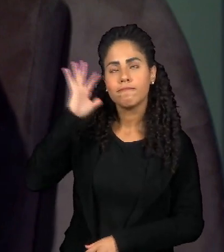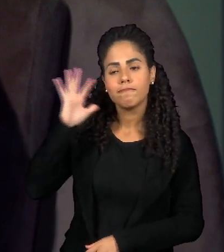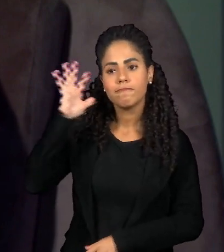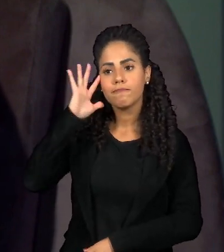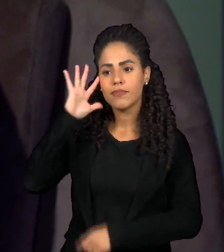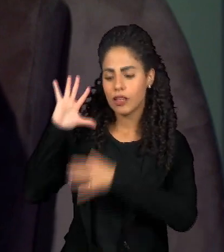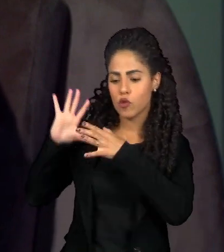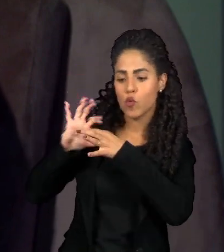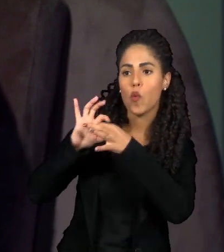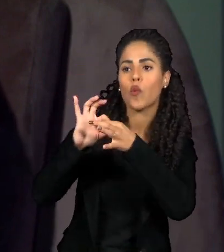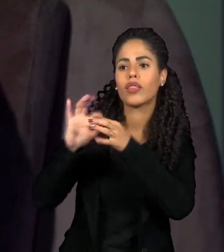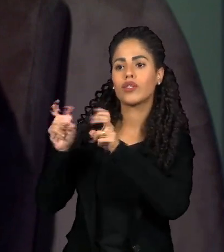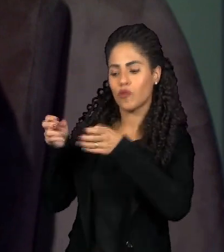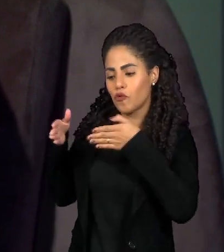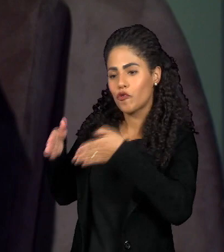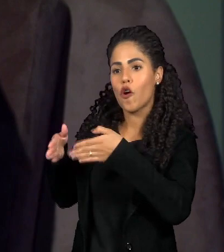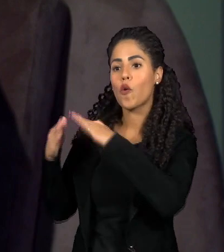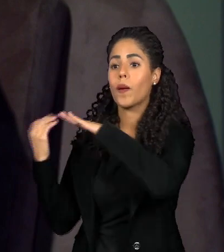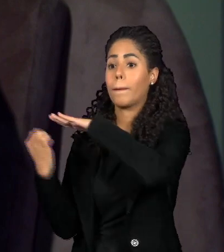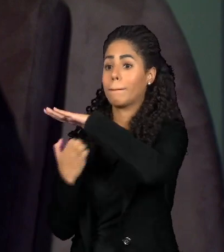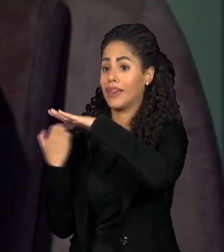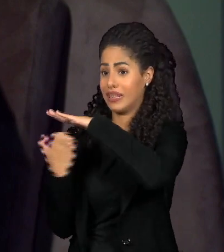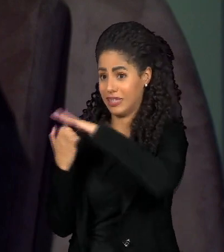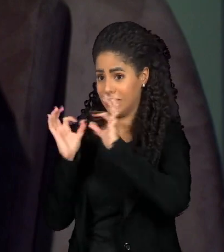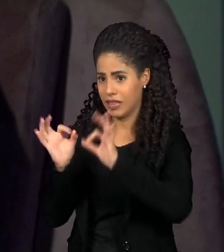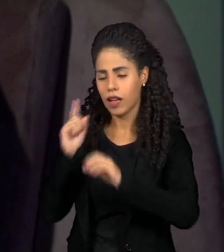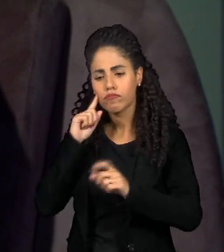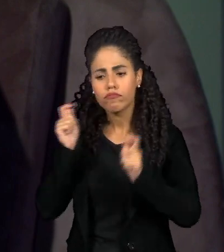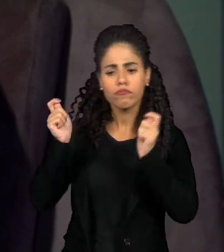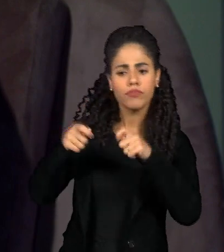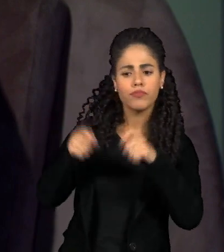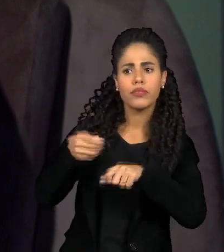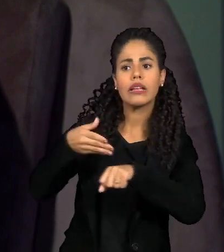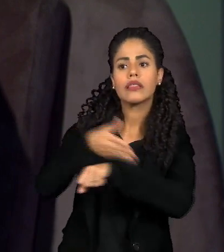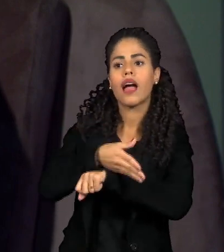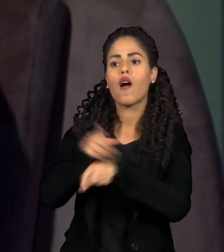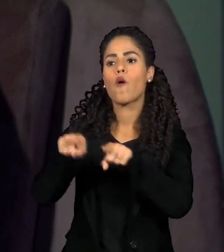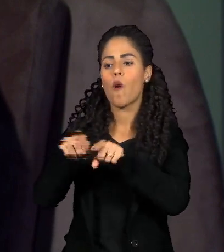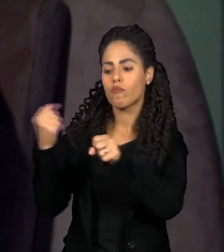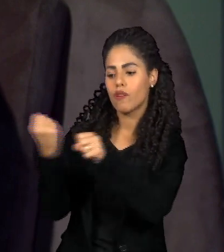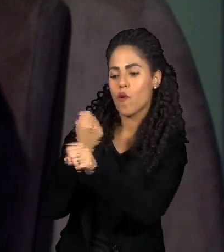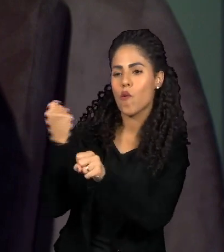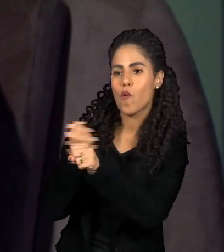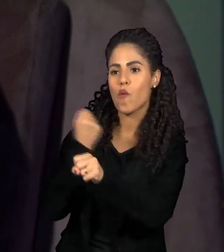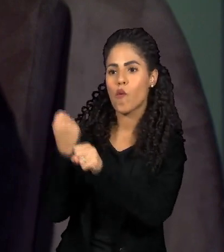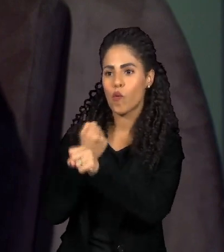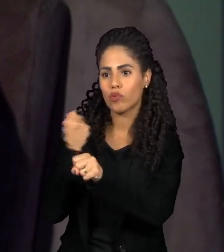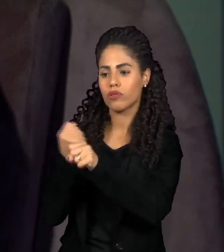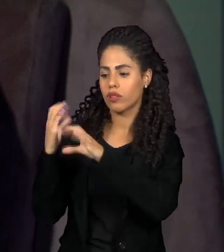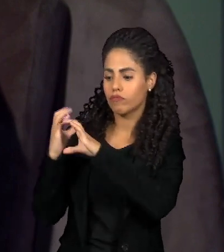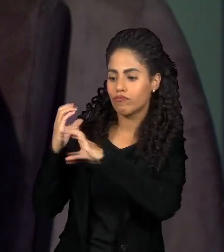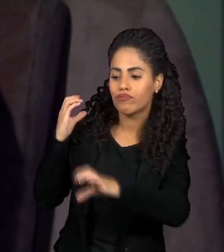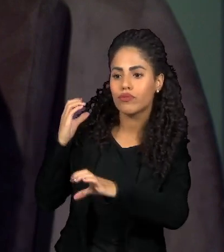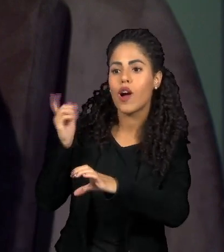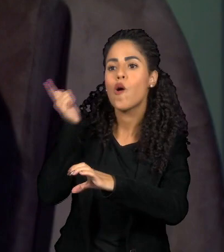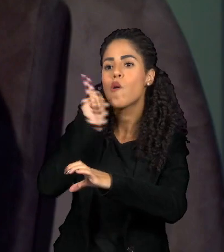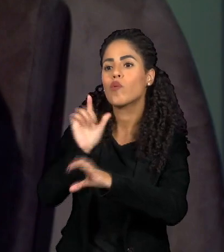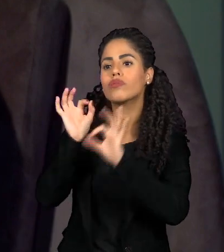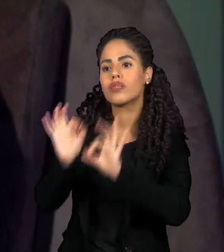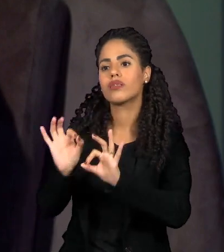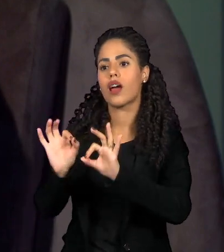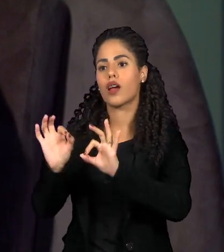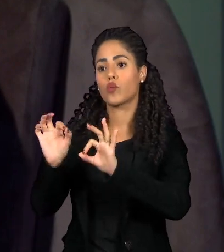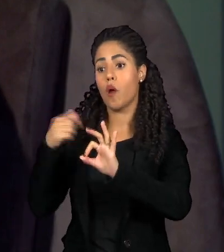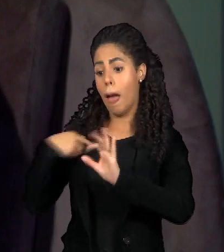contexto empresarial, né? Então, a possibilidade, né, a construção aí de um capital para conseguir acessar, ter a sua